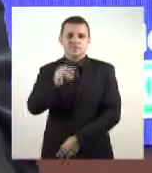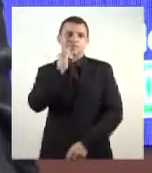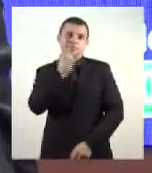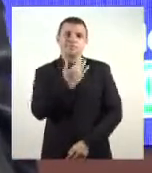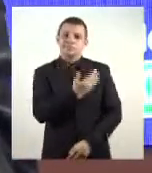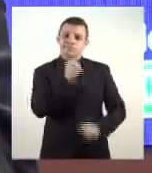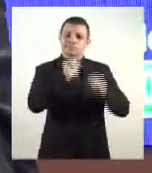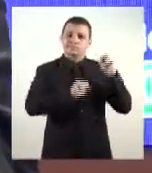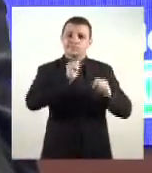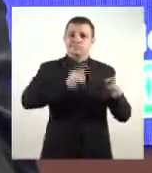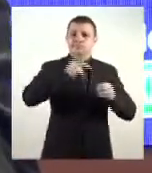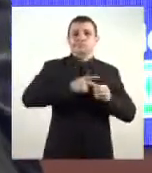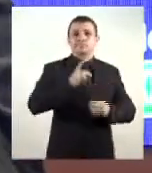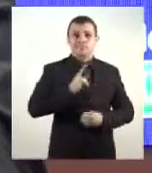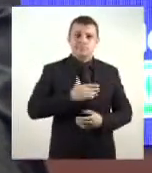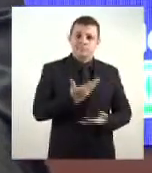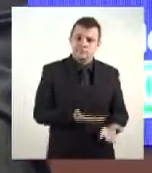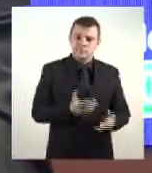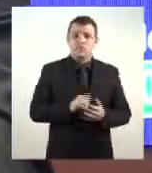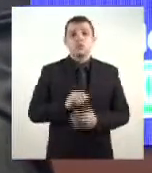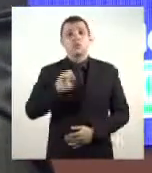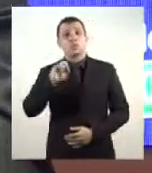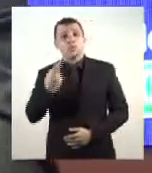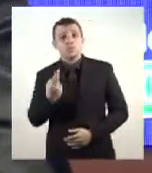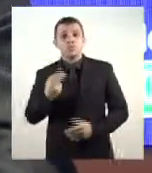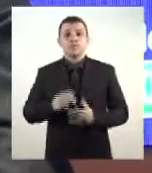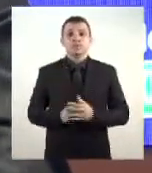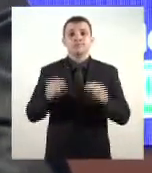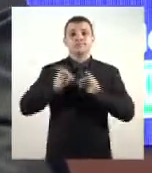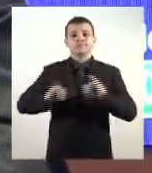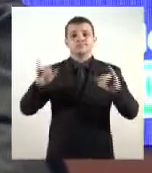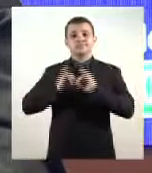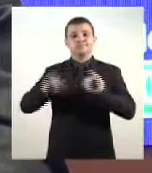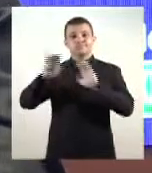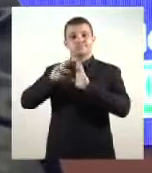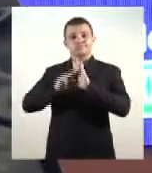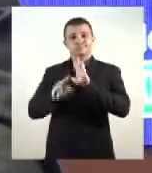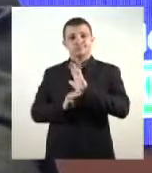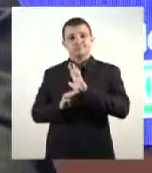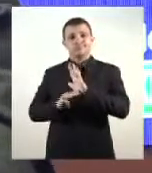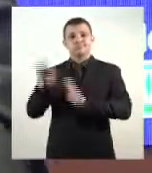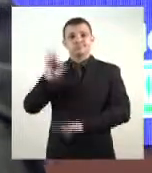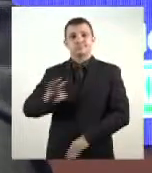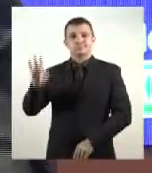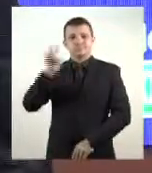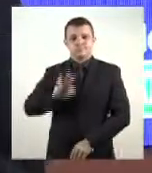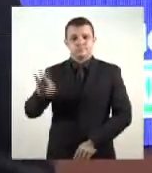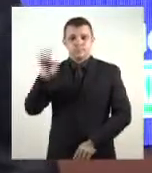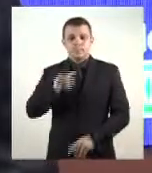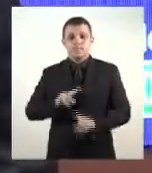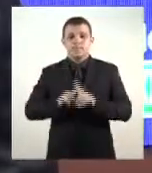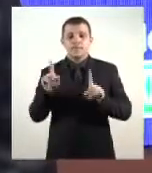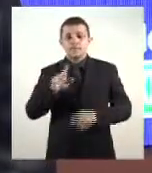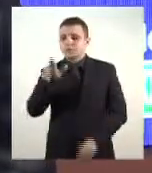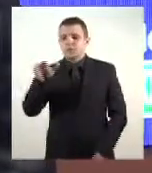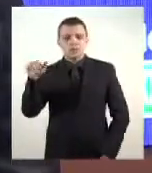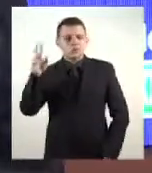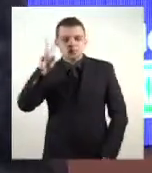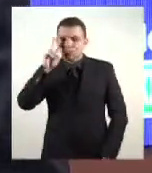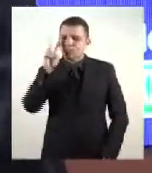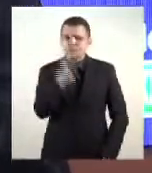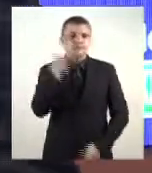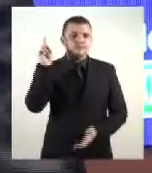Pires, ou para anunciar algum programa de ordem federal. Mas nunca vi na prática. Tem